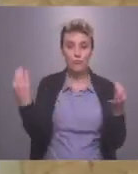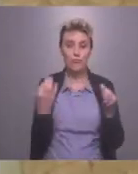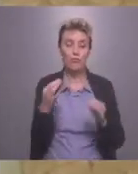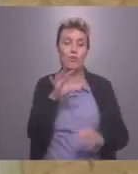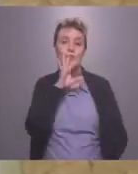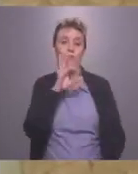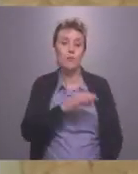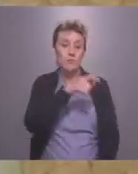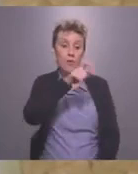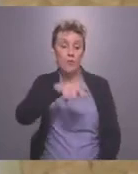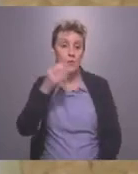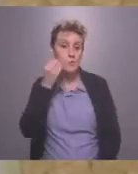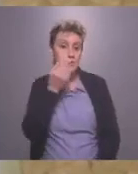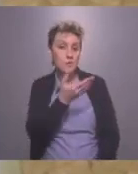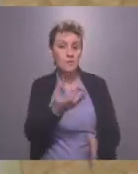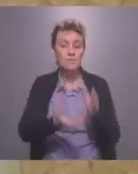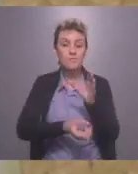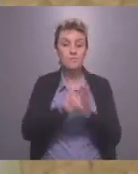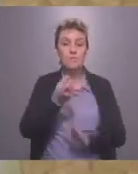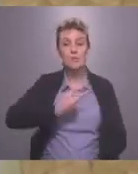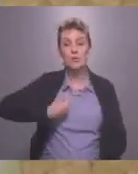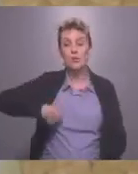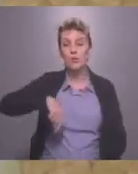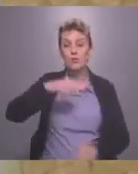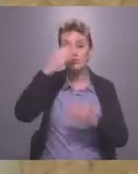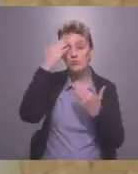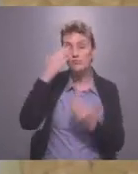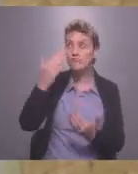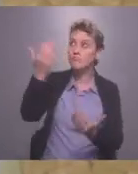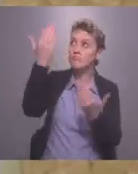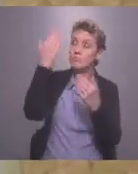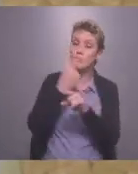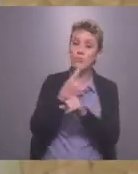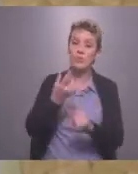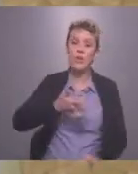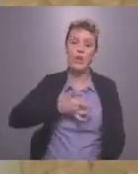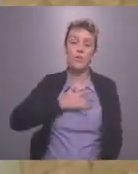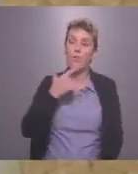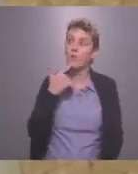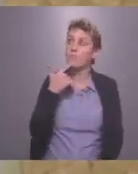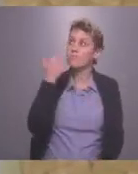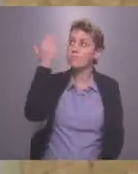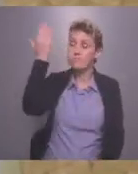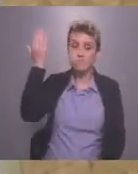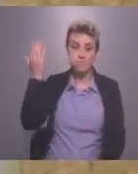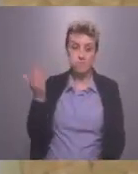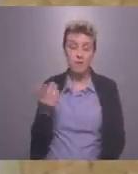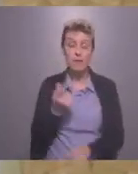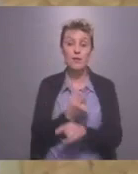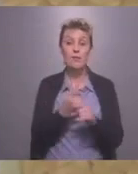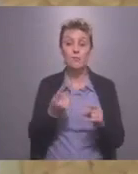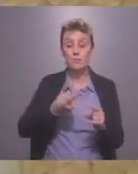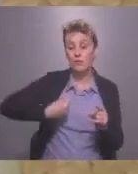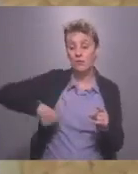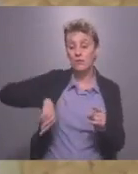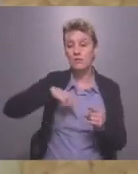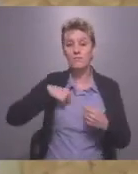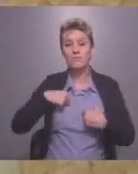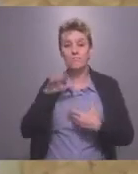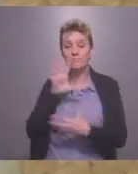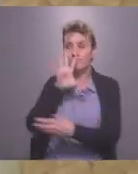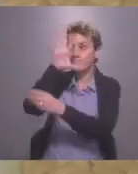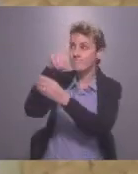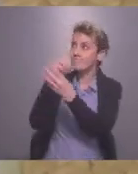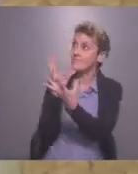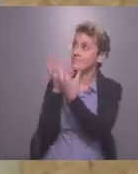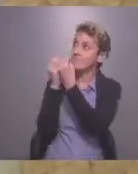humana, nós te louvamos pelo teu imenso amor e porque nos convidas a viver na tua